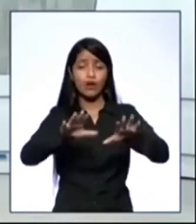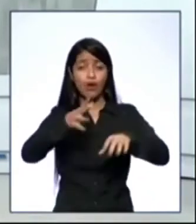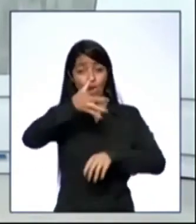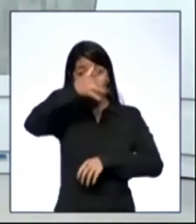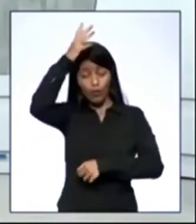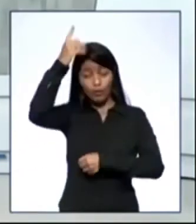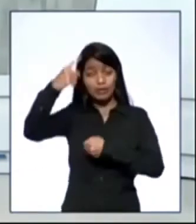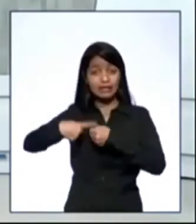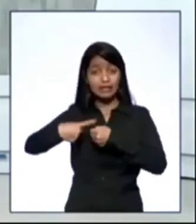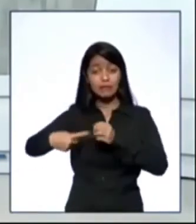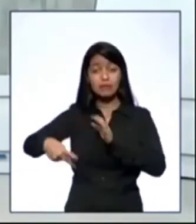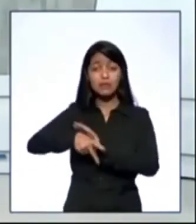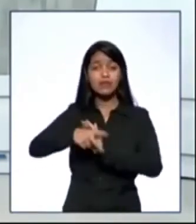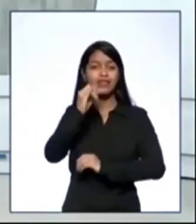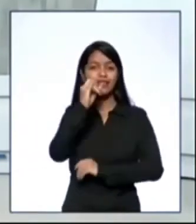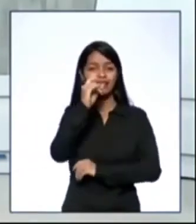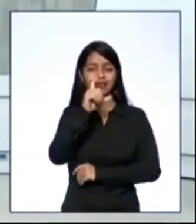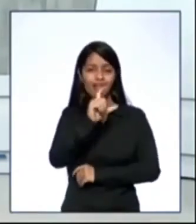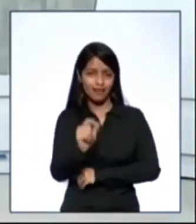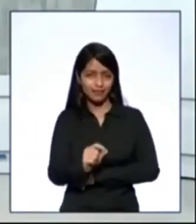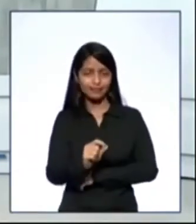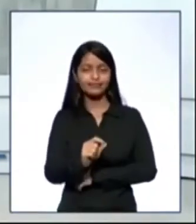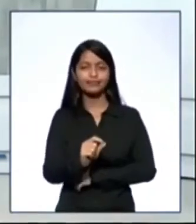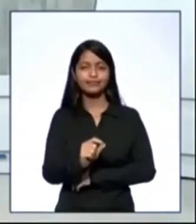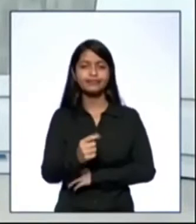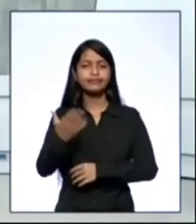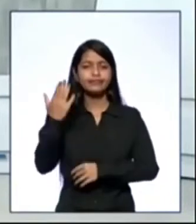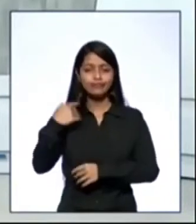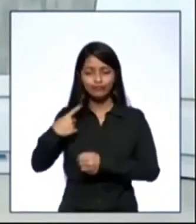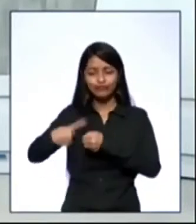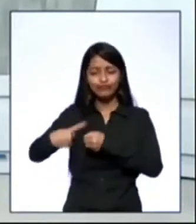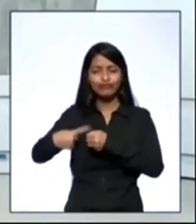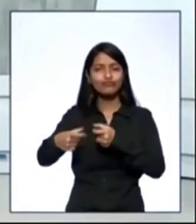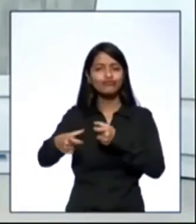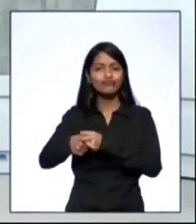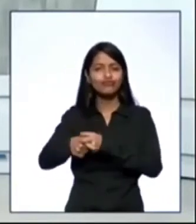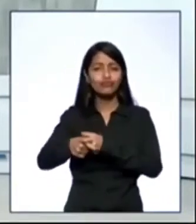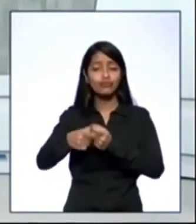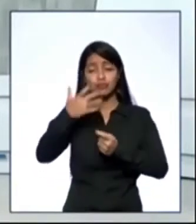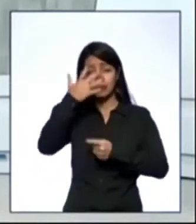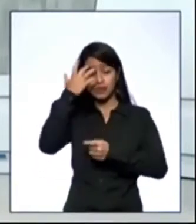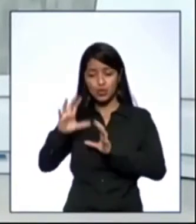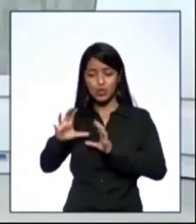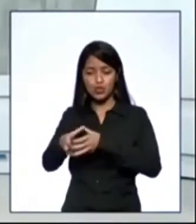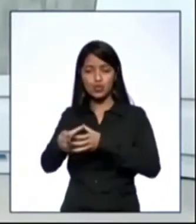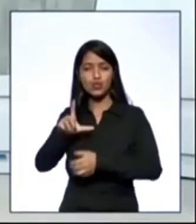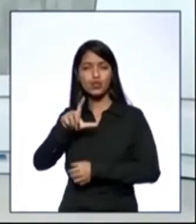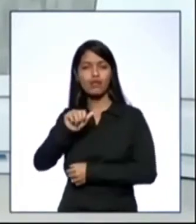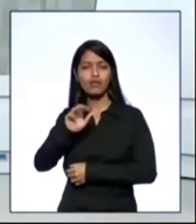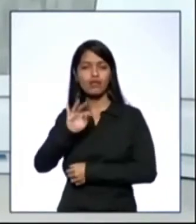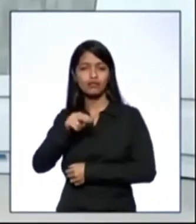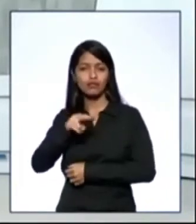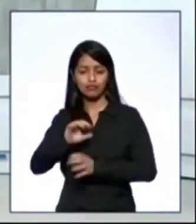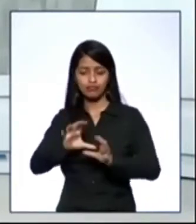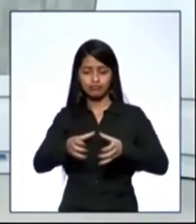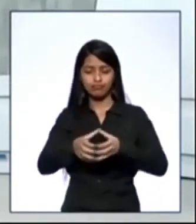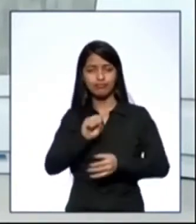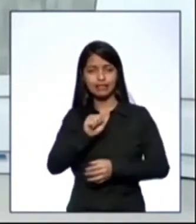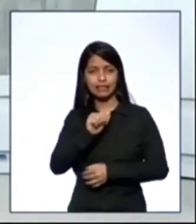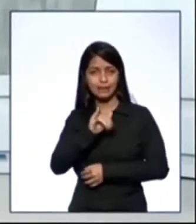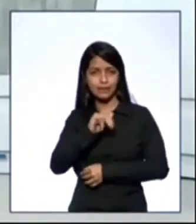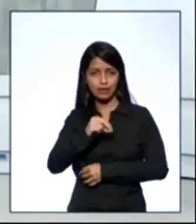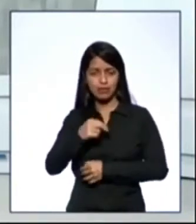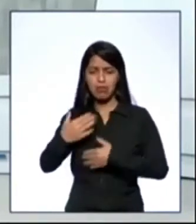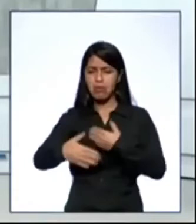na Península Itálica, começou como uma pequena cidadezinha, fundada pelo povo latino, pelo povo sabino, uma cidadezinha pequenininha, e se tornou um